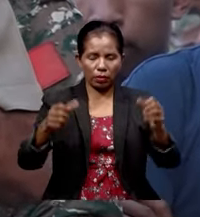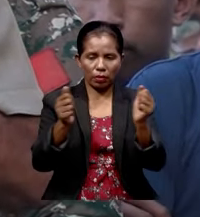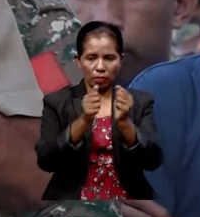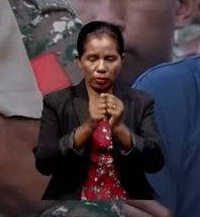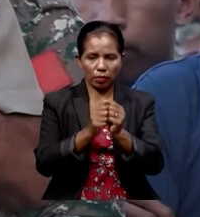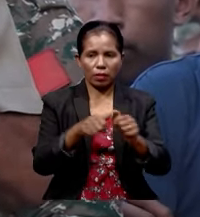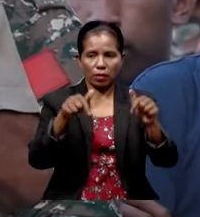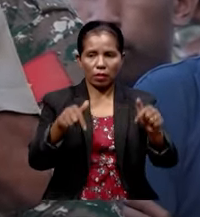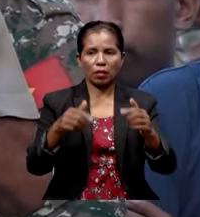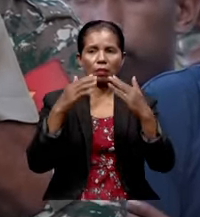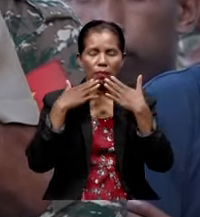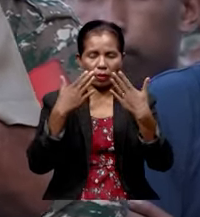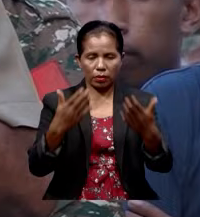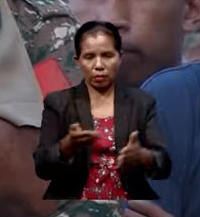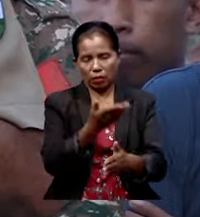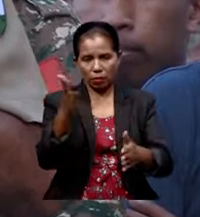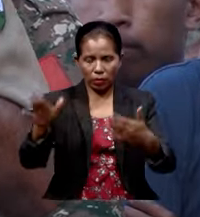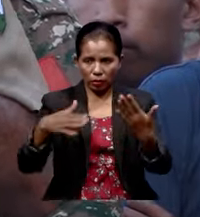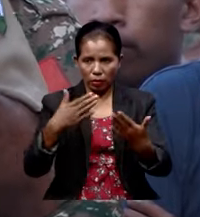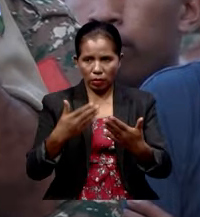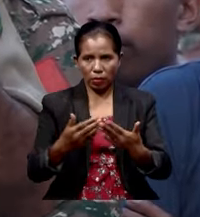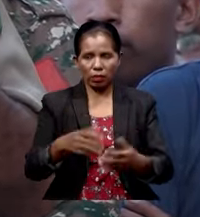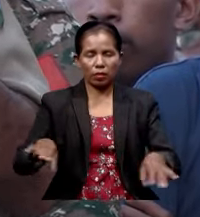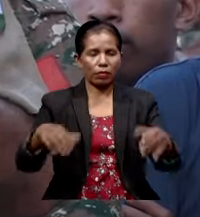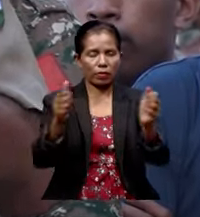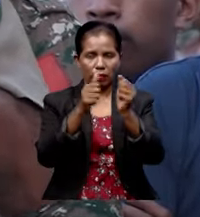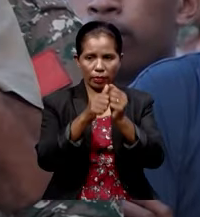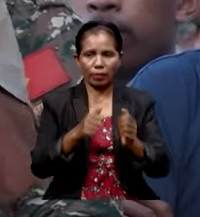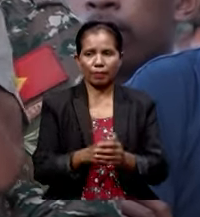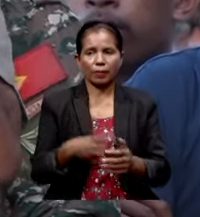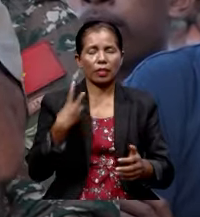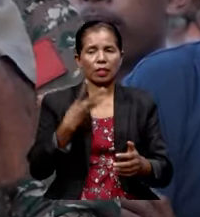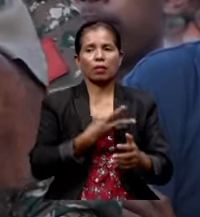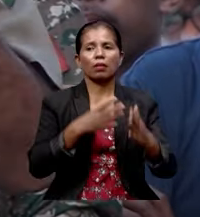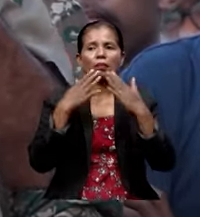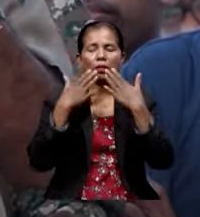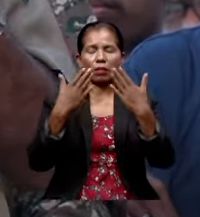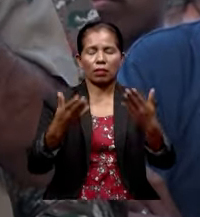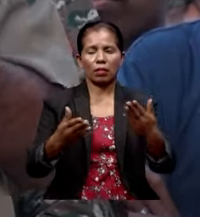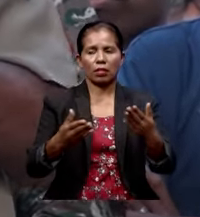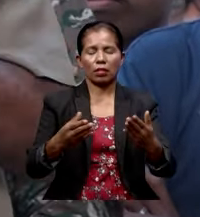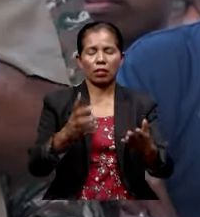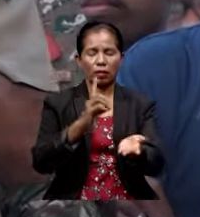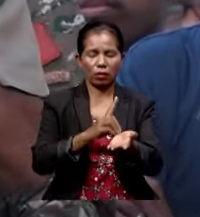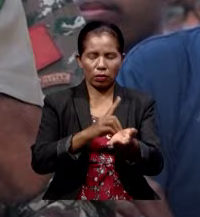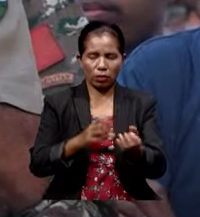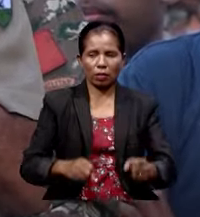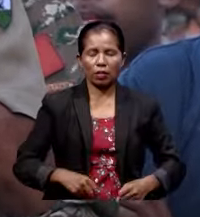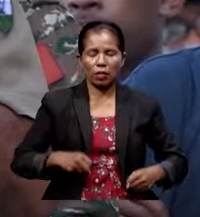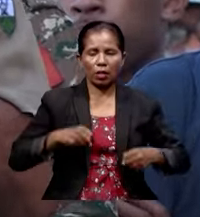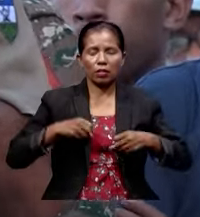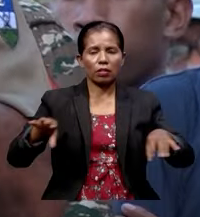me. Agradecimento para a Bote Iragoto e a colaboração. E também agradecimento para o pessoal de saúde e Sira, o